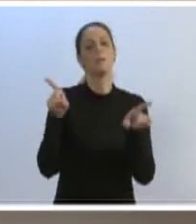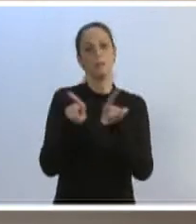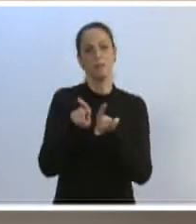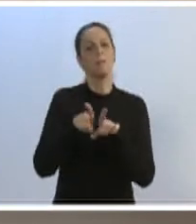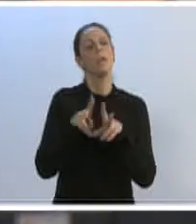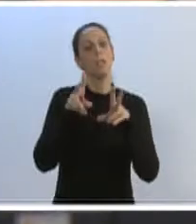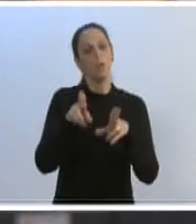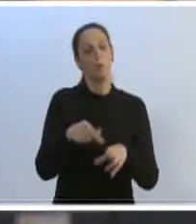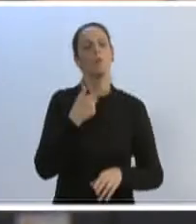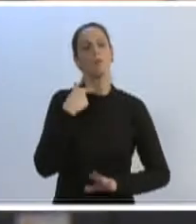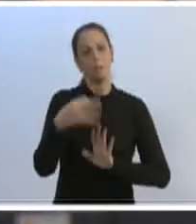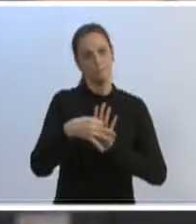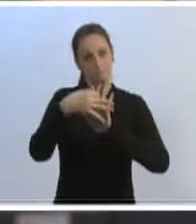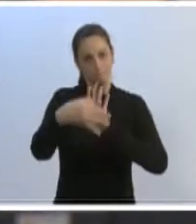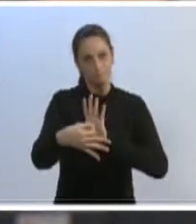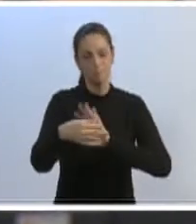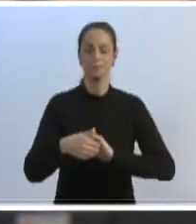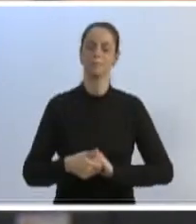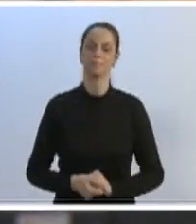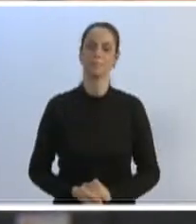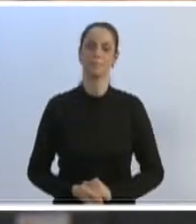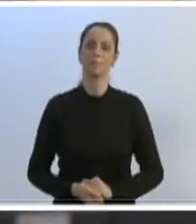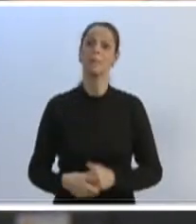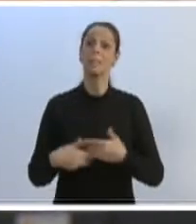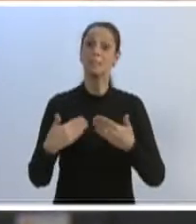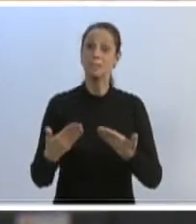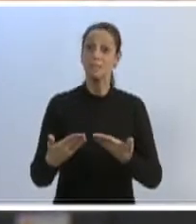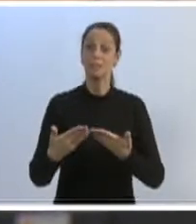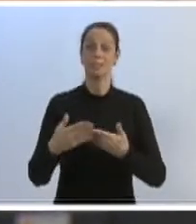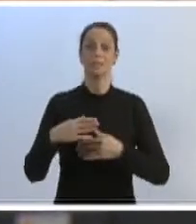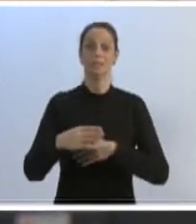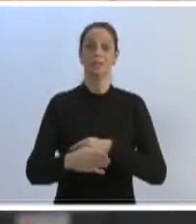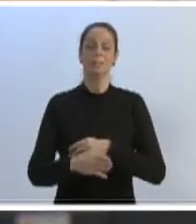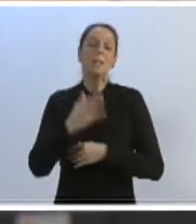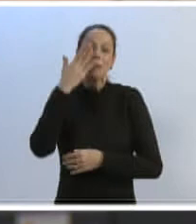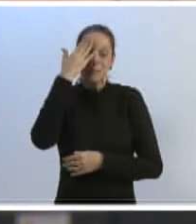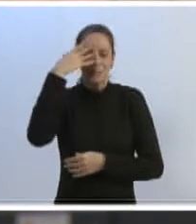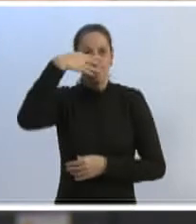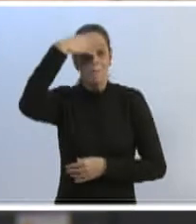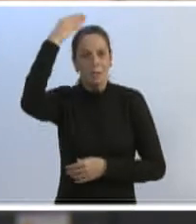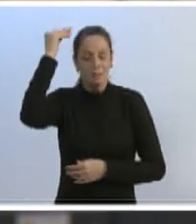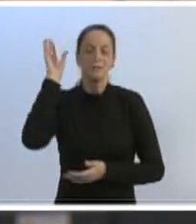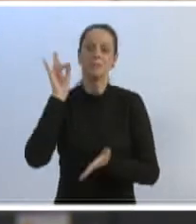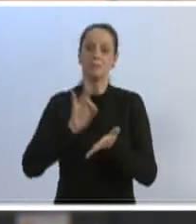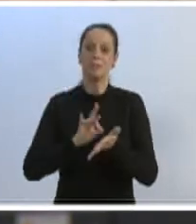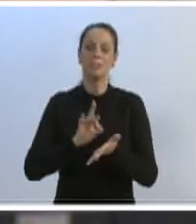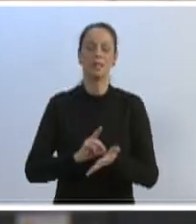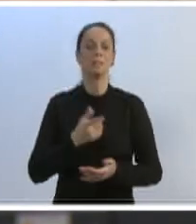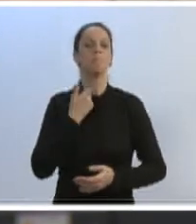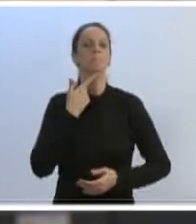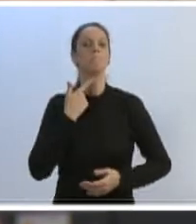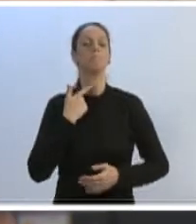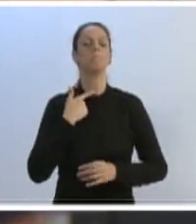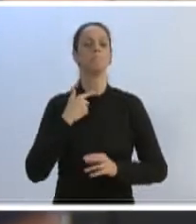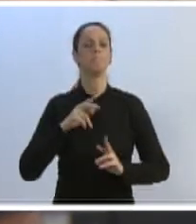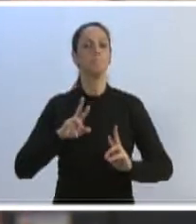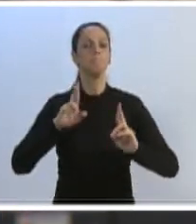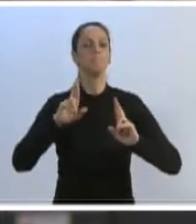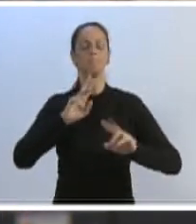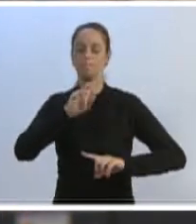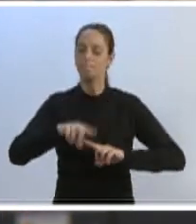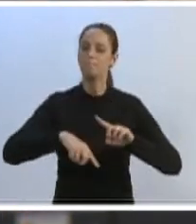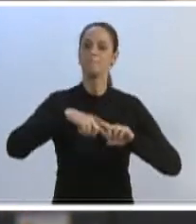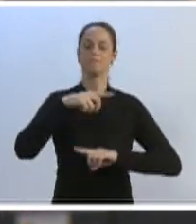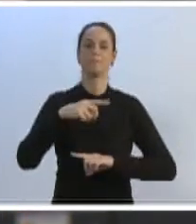prazer. Vereador Matias, quero, no seu pronunciamento, também aqui desejar êxito aos novos secretários que assumem e